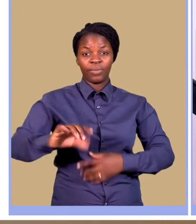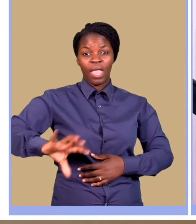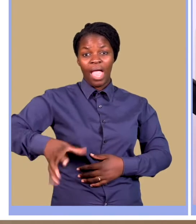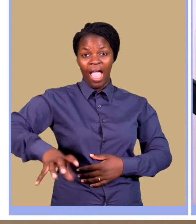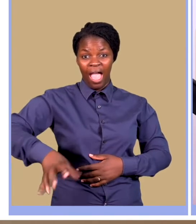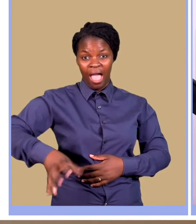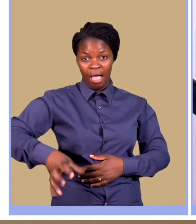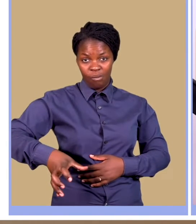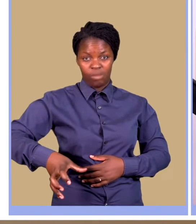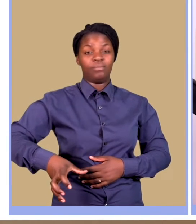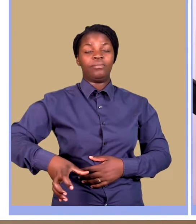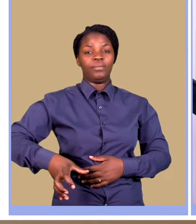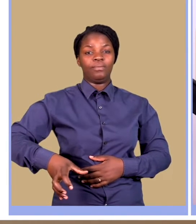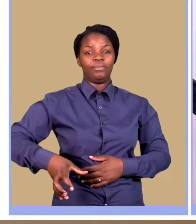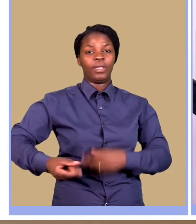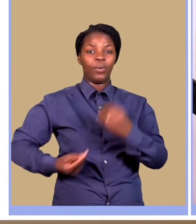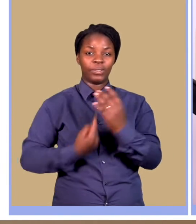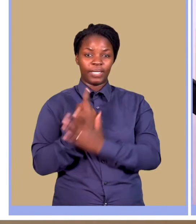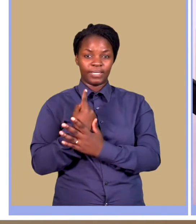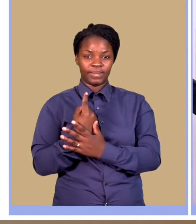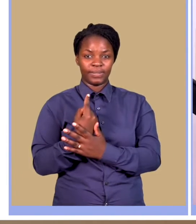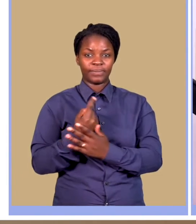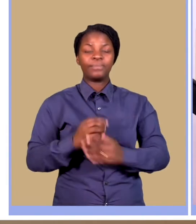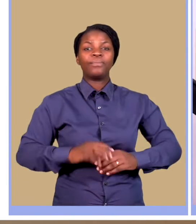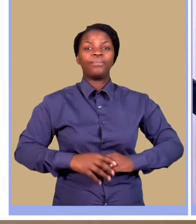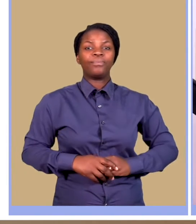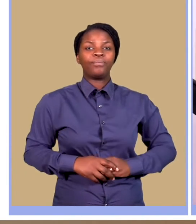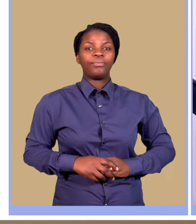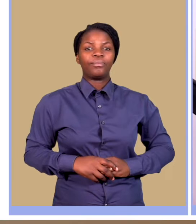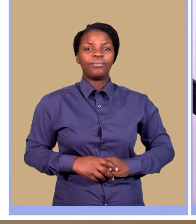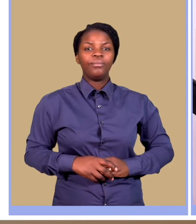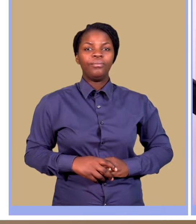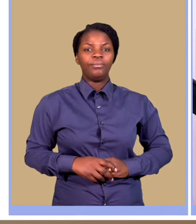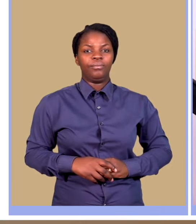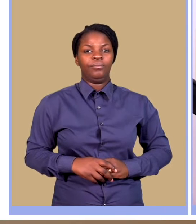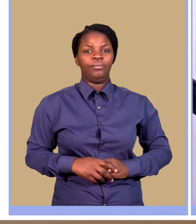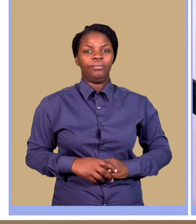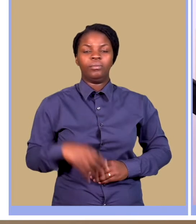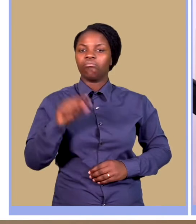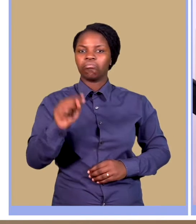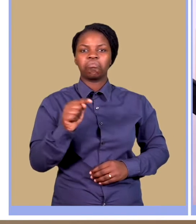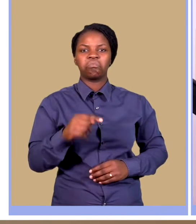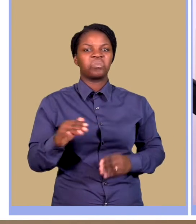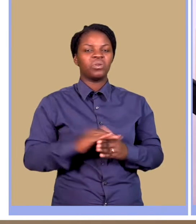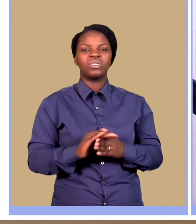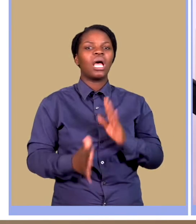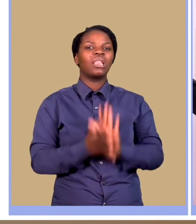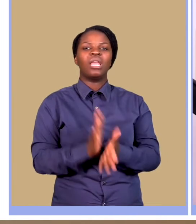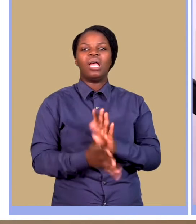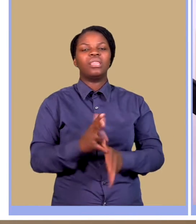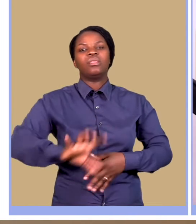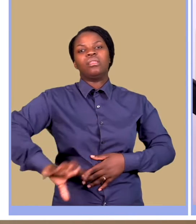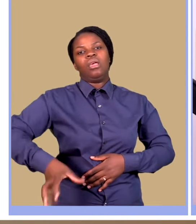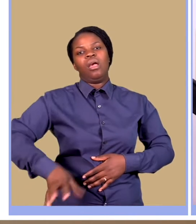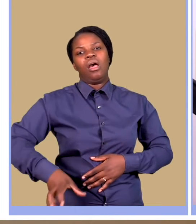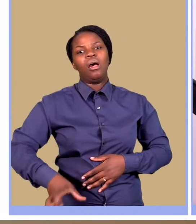água, já não serve como percurso da água. Por isso que a água acaba saindo do seu percurso